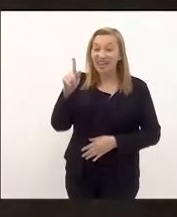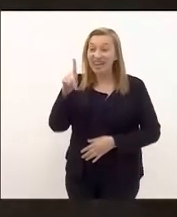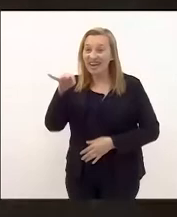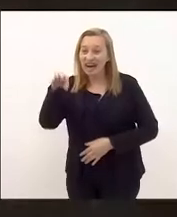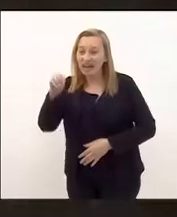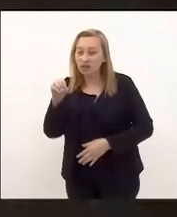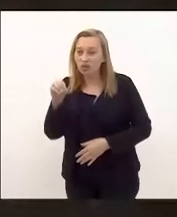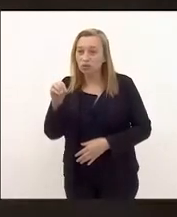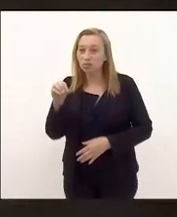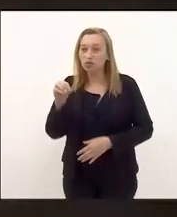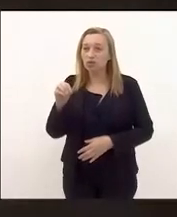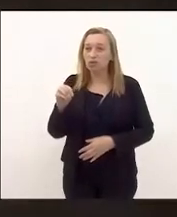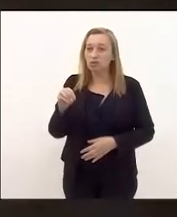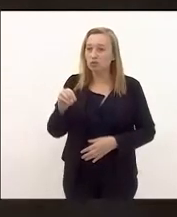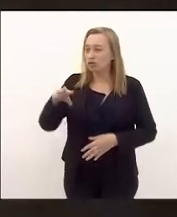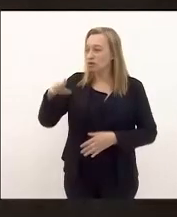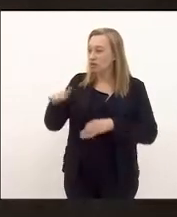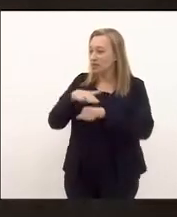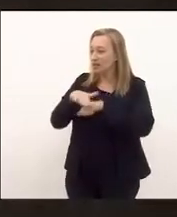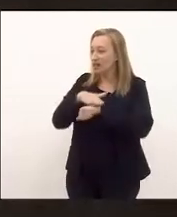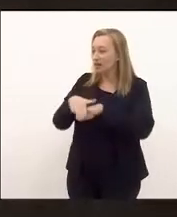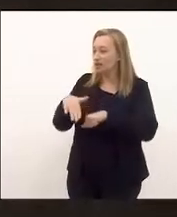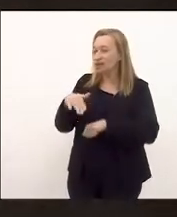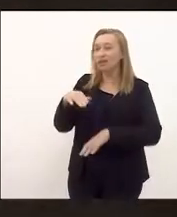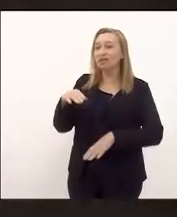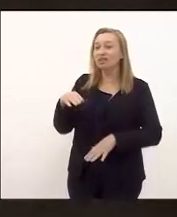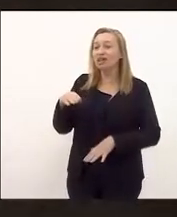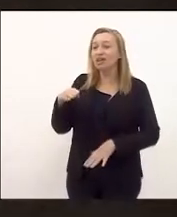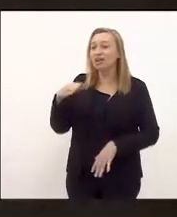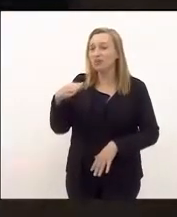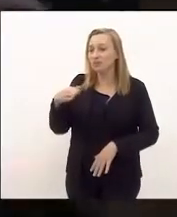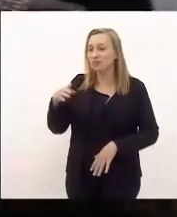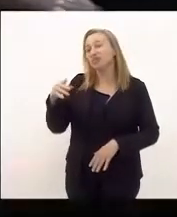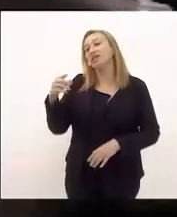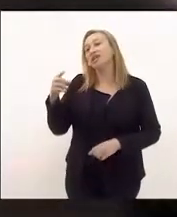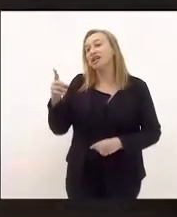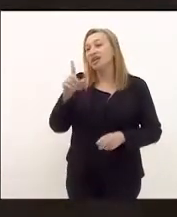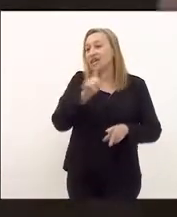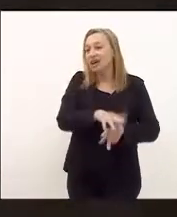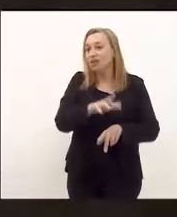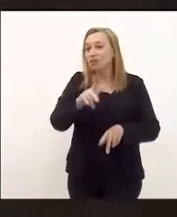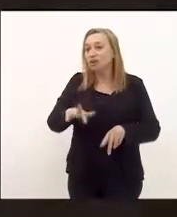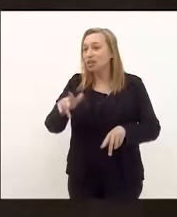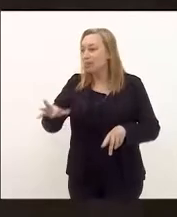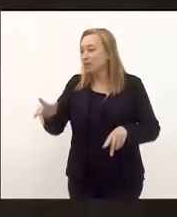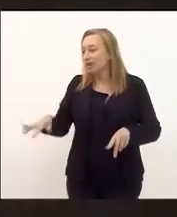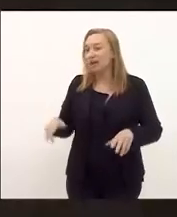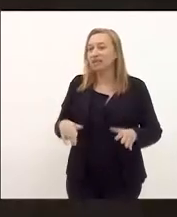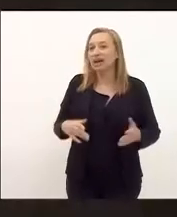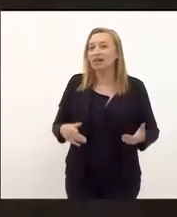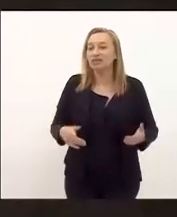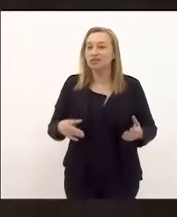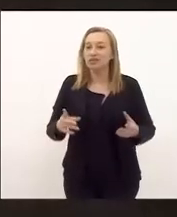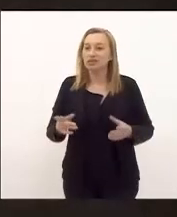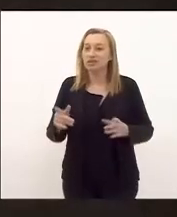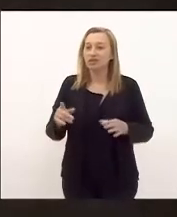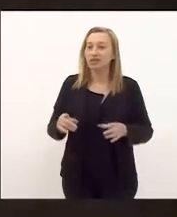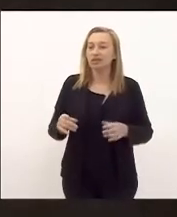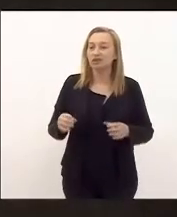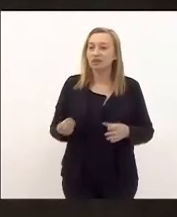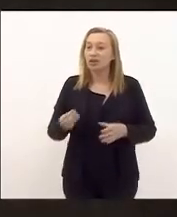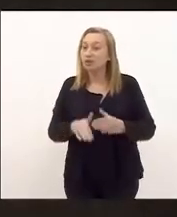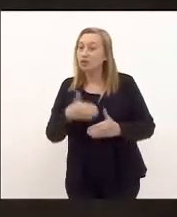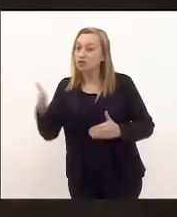quanto que era fundamental a construção dessas referências dentro e fora do hip-hop para que a gente